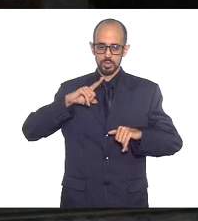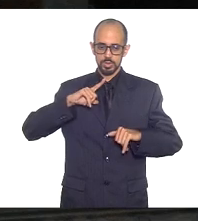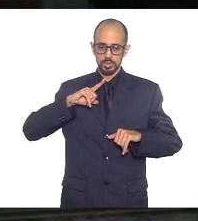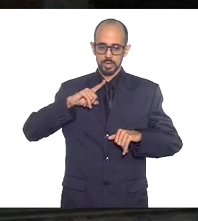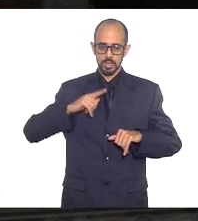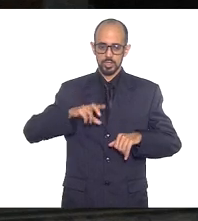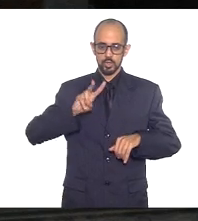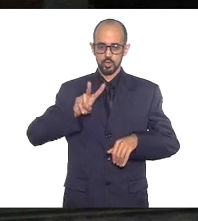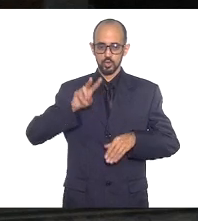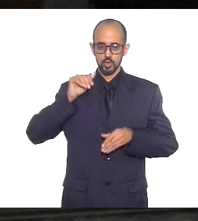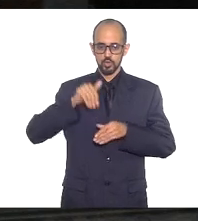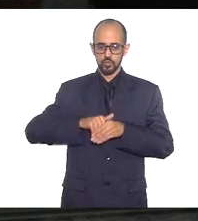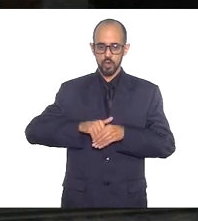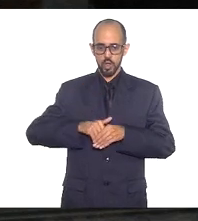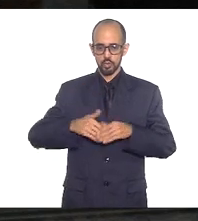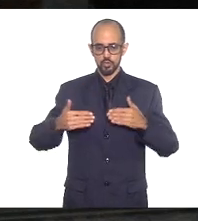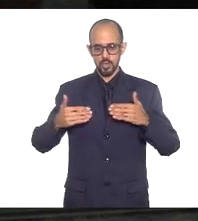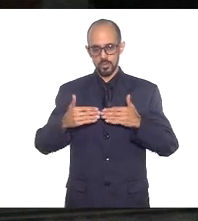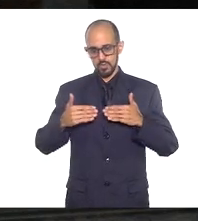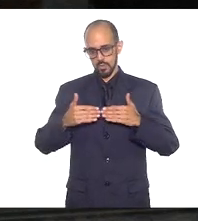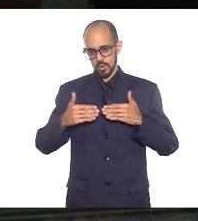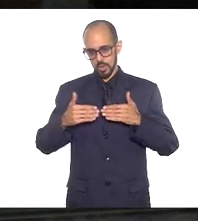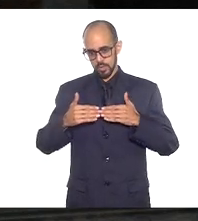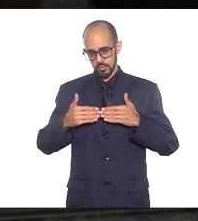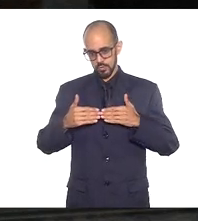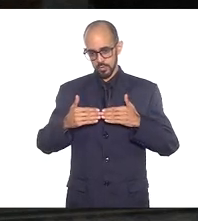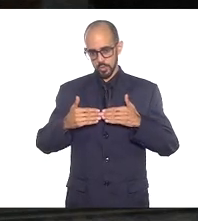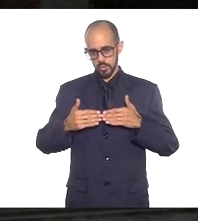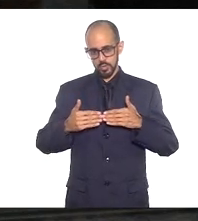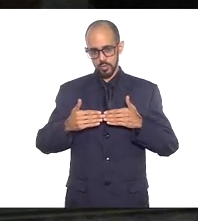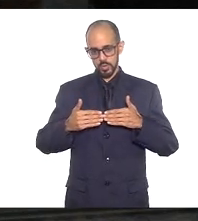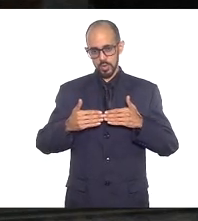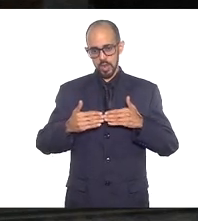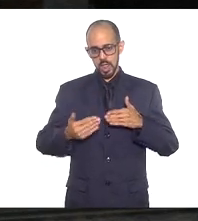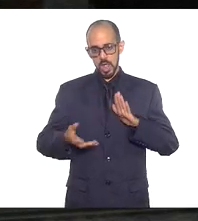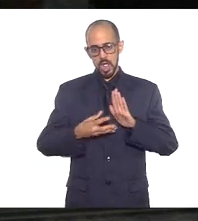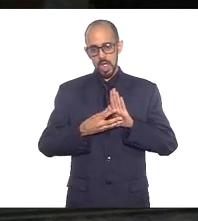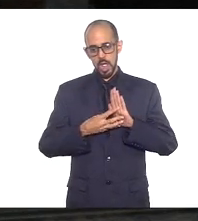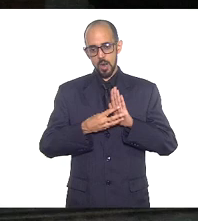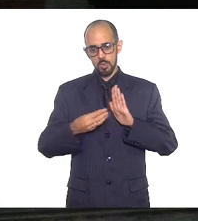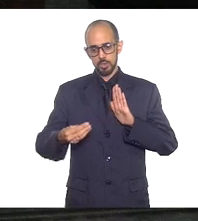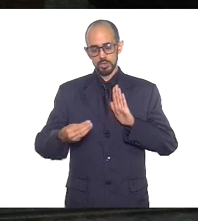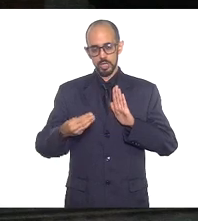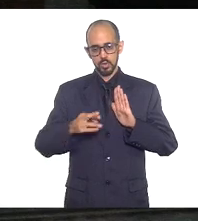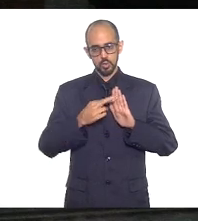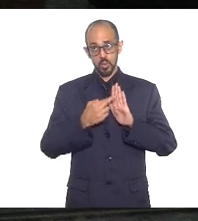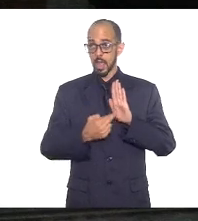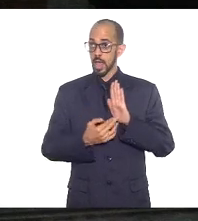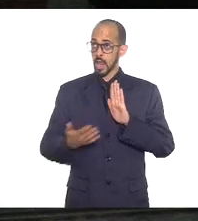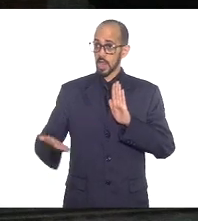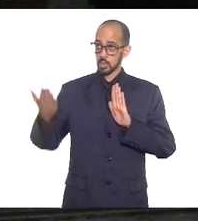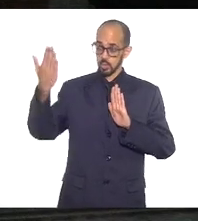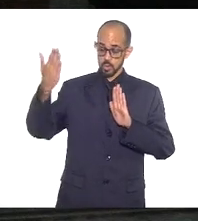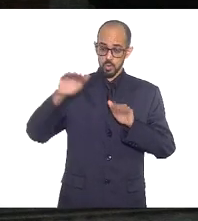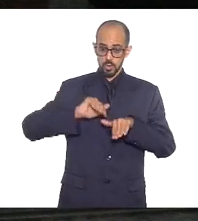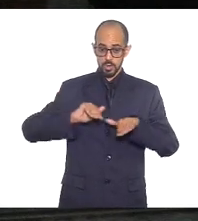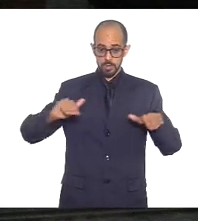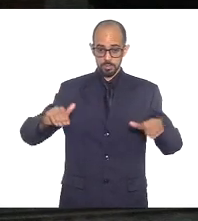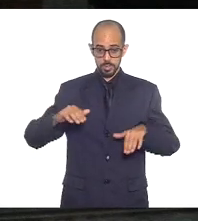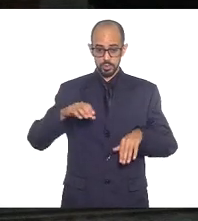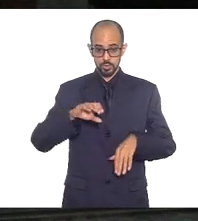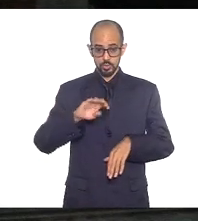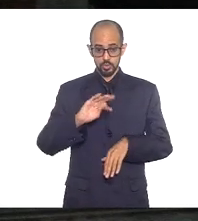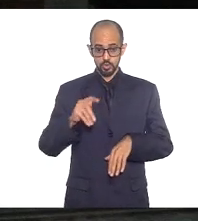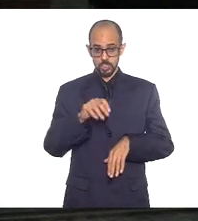2 votos favoráveis ao parecer do relator na mesa, do deputado Charles